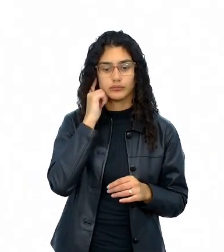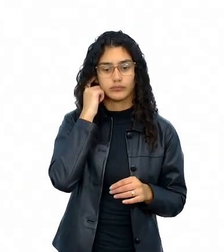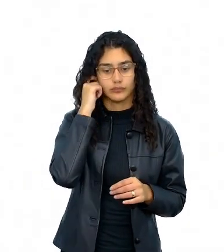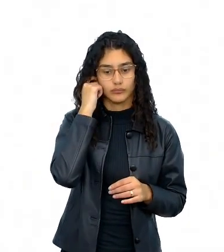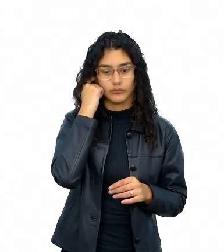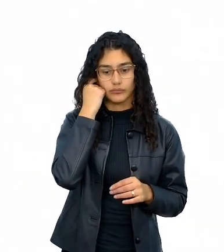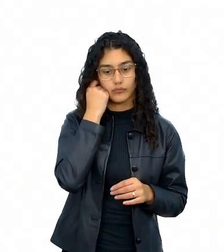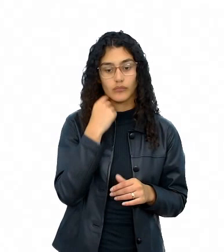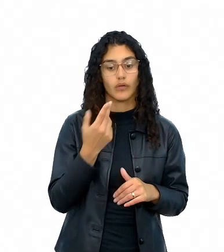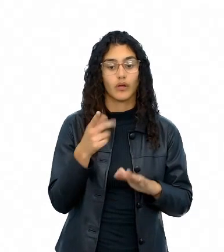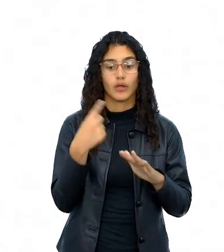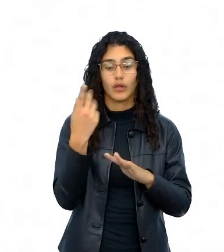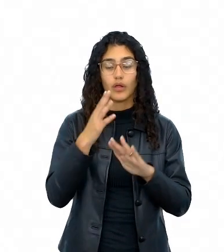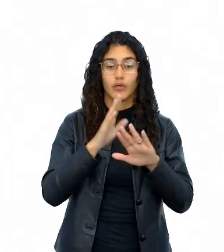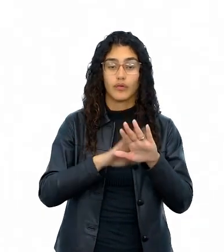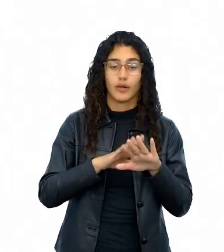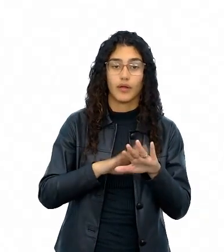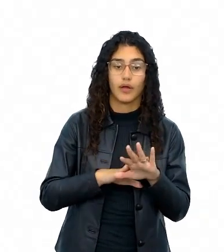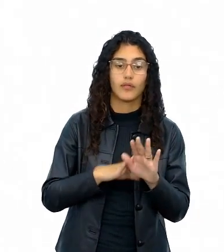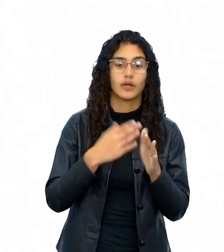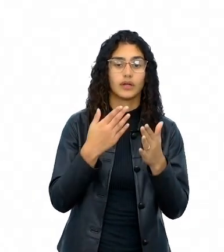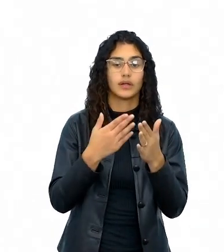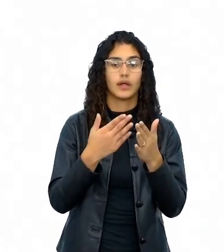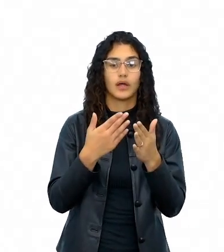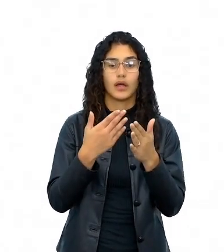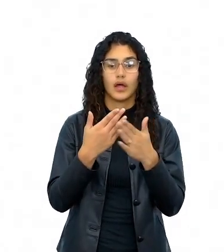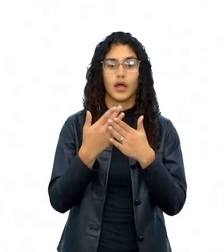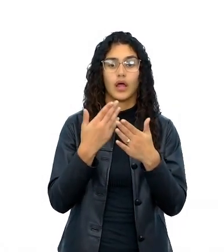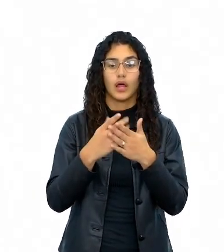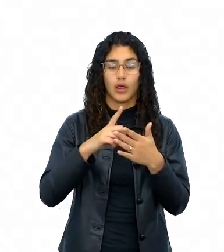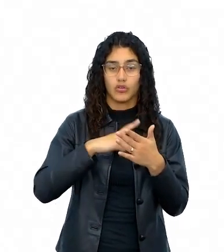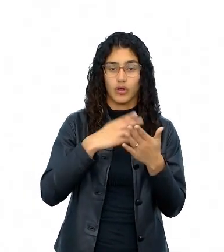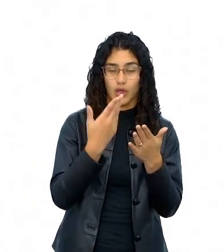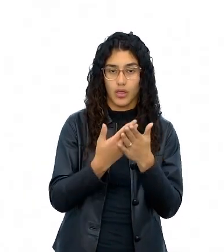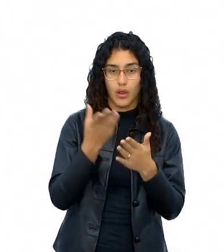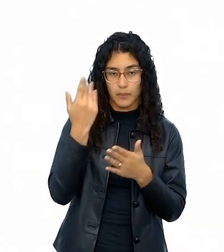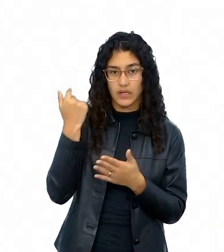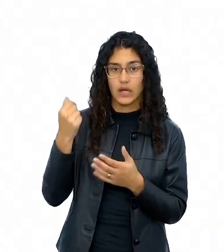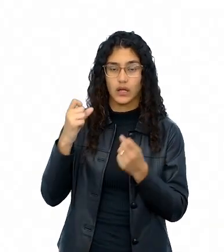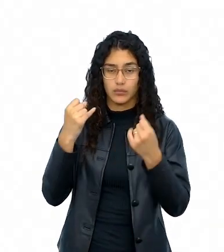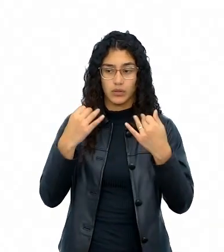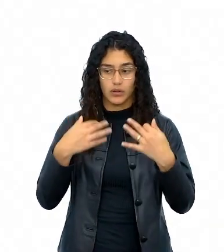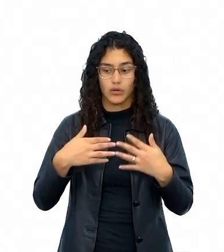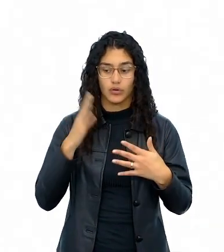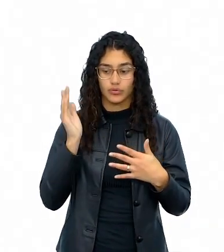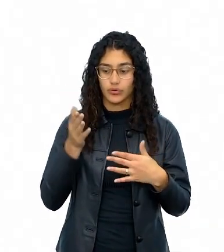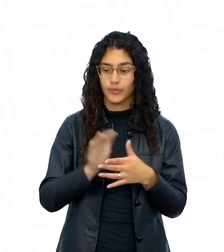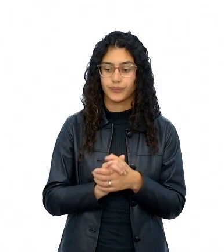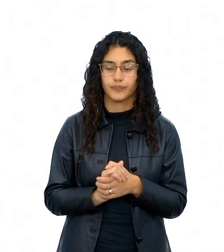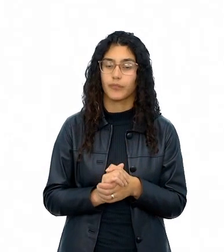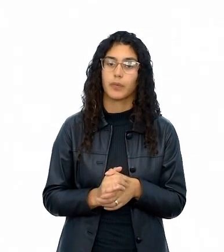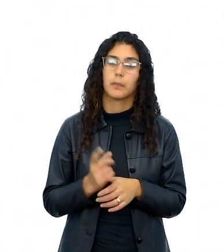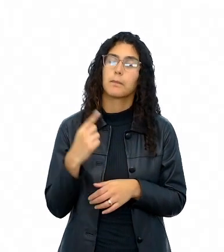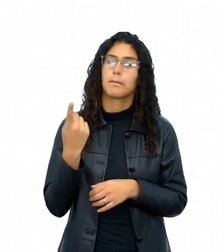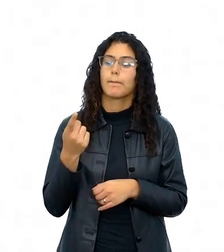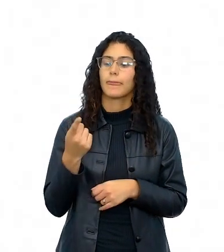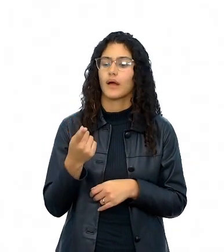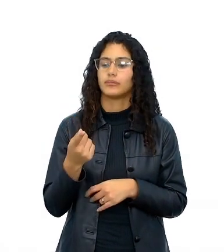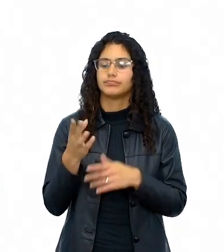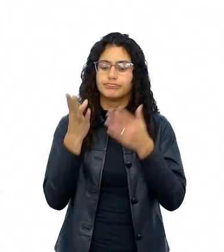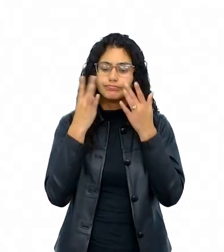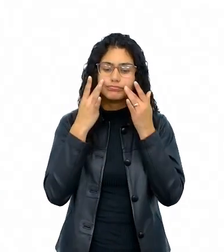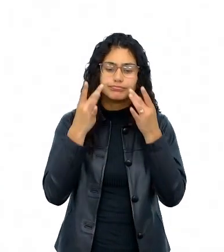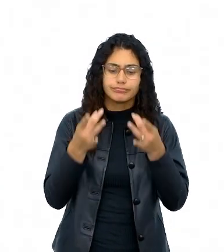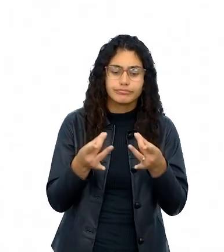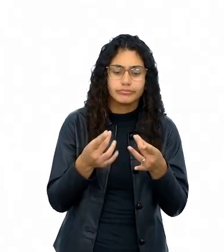às vezes quando a gente fala, né, da álgebra ali nas aulas, né, e para os estudantes, a gente fica muito preso,